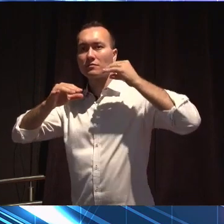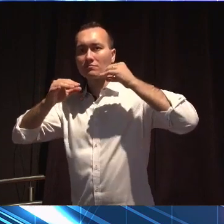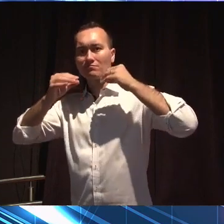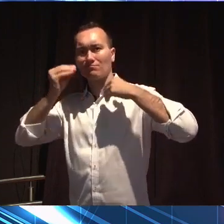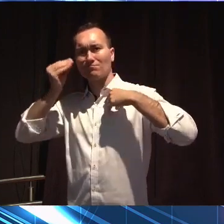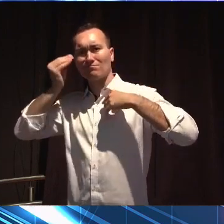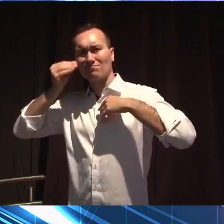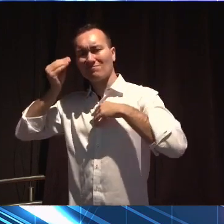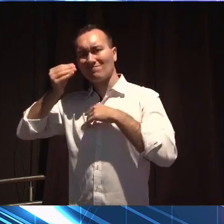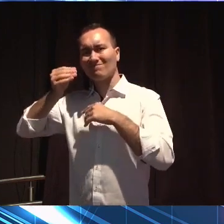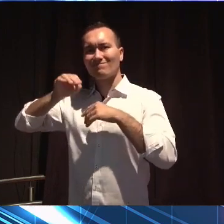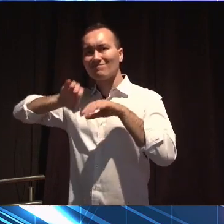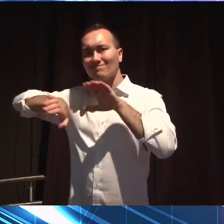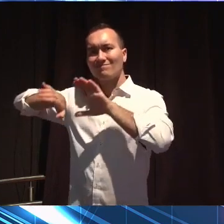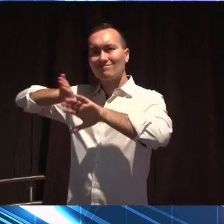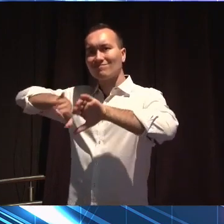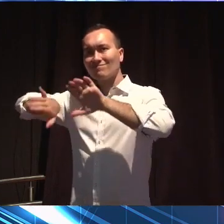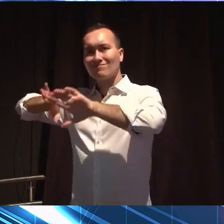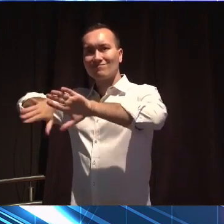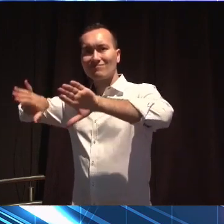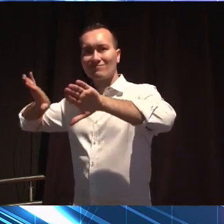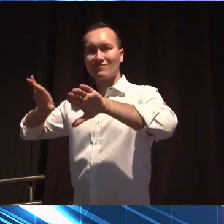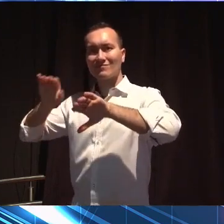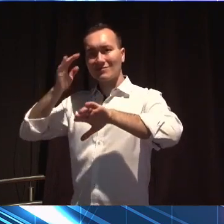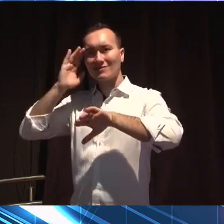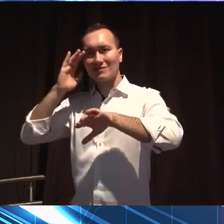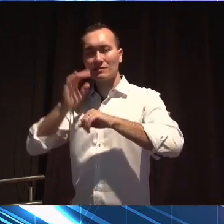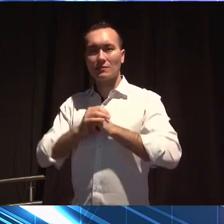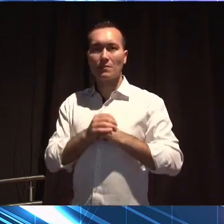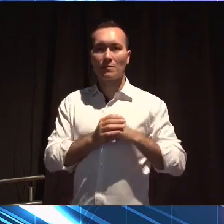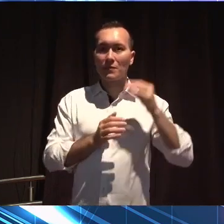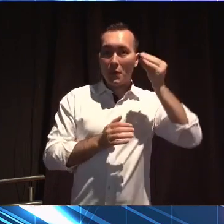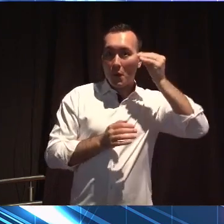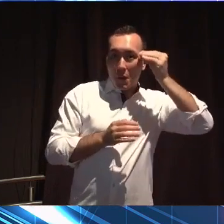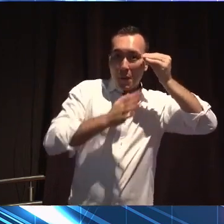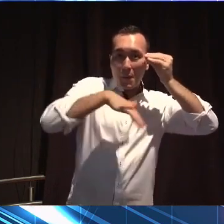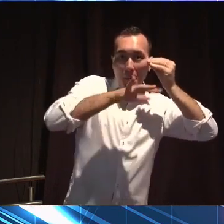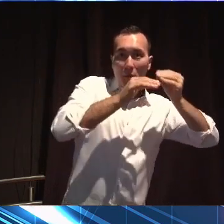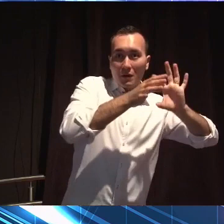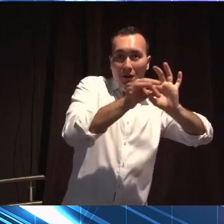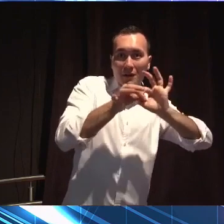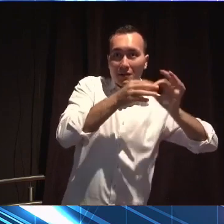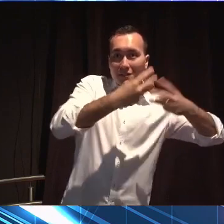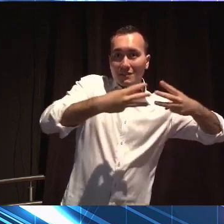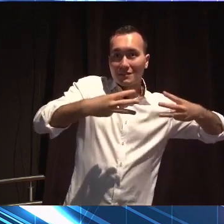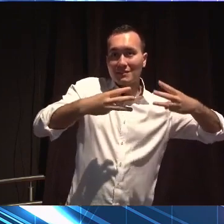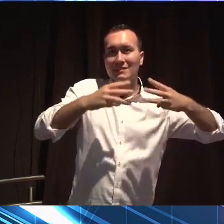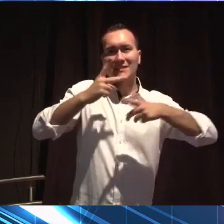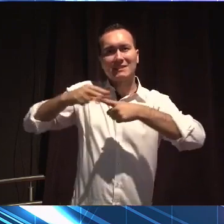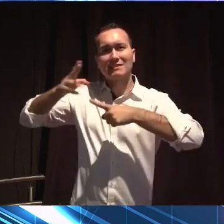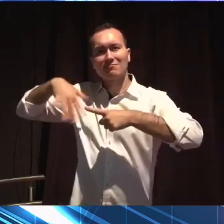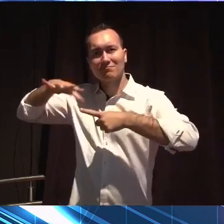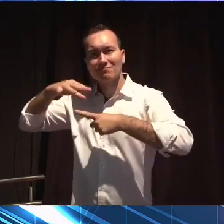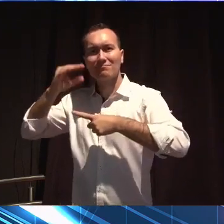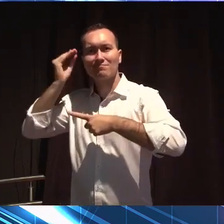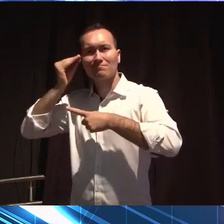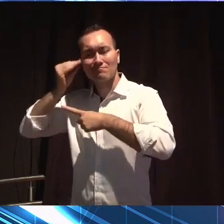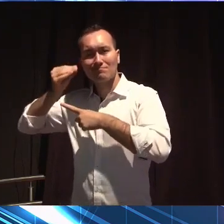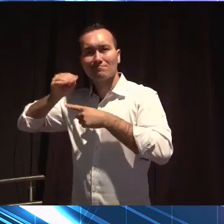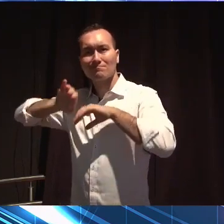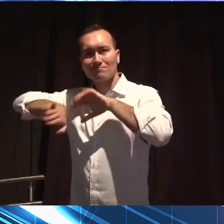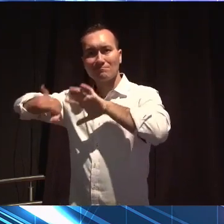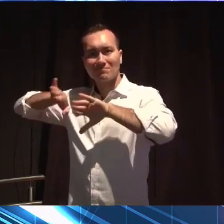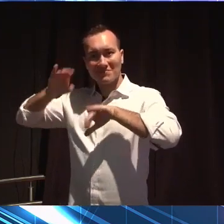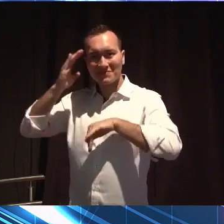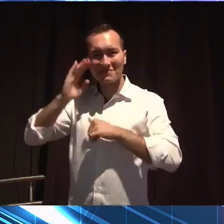isoladas. Quem trabalha com e-commerce, eu tenho aqui o Thiago Tartari, um dos maiores especialistas em e-commerce no Brasil, pelo menos em tecnologia. Quem não conhece o rapaz, por